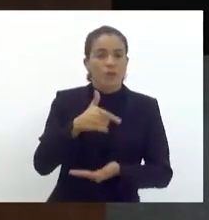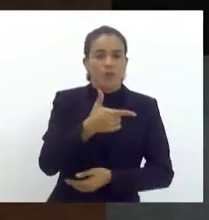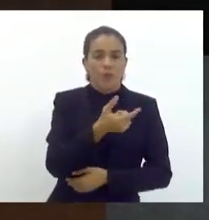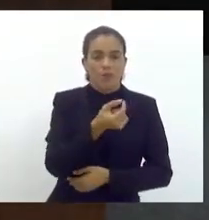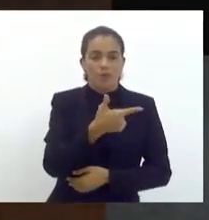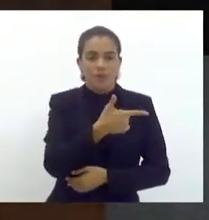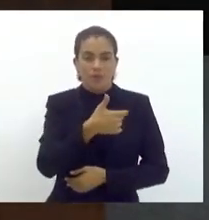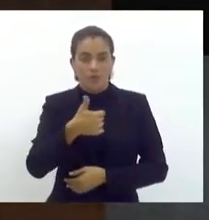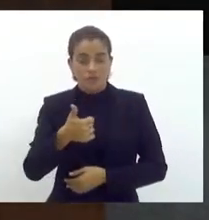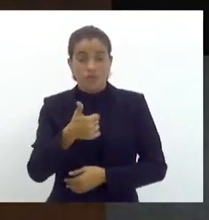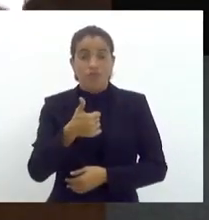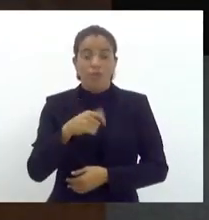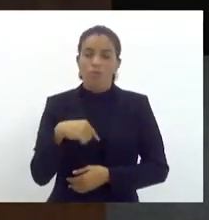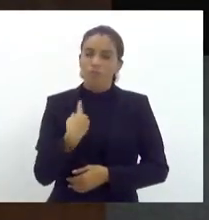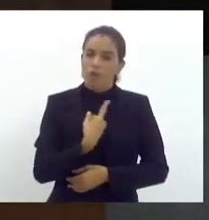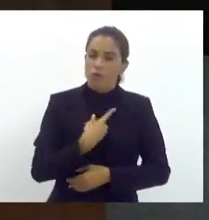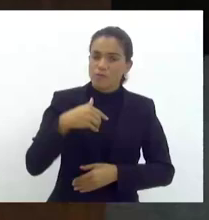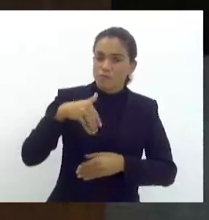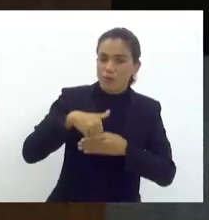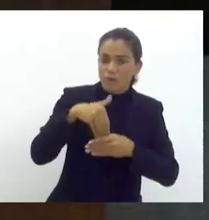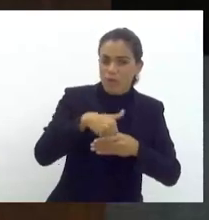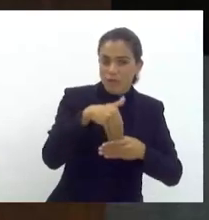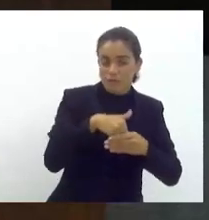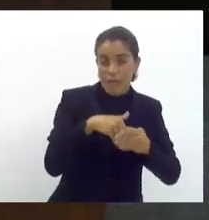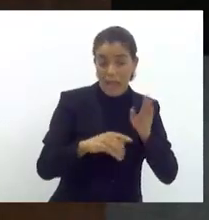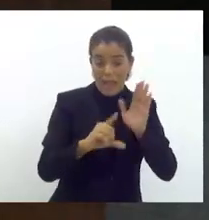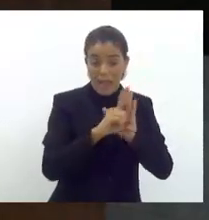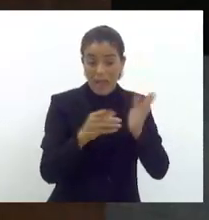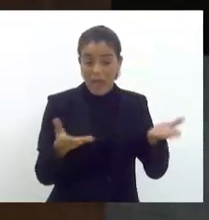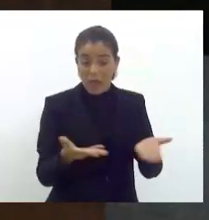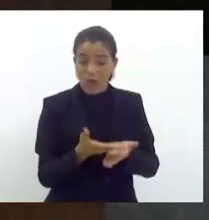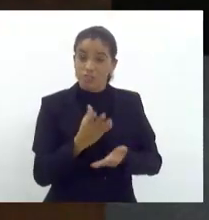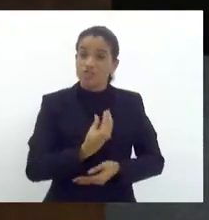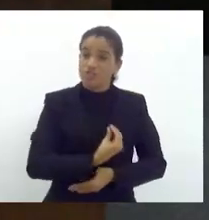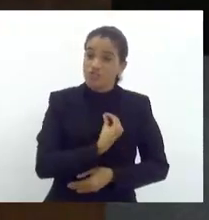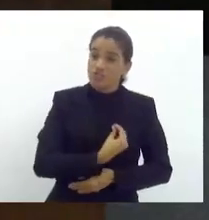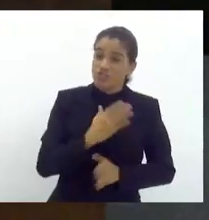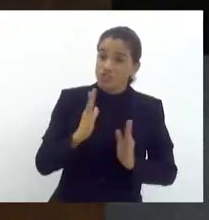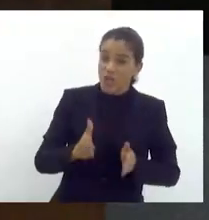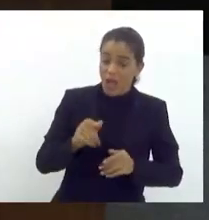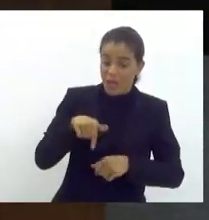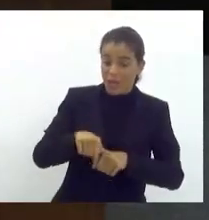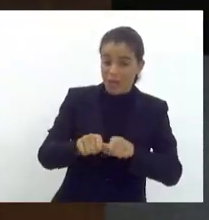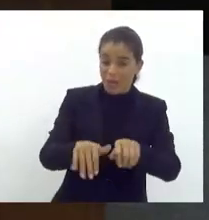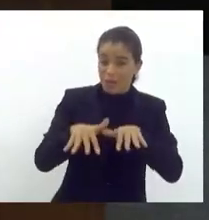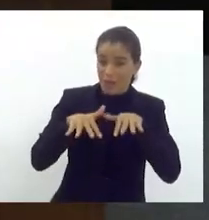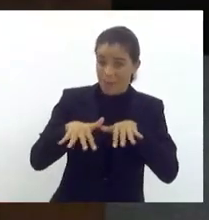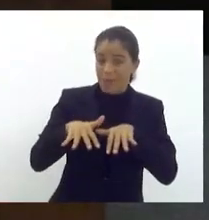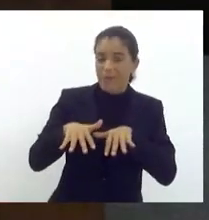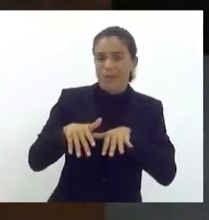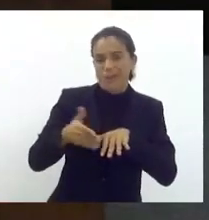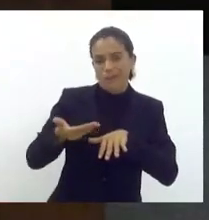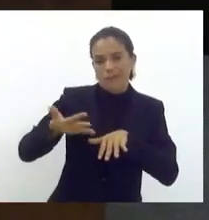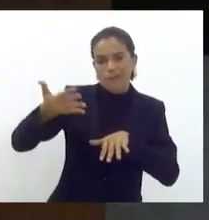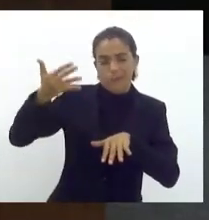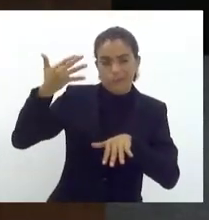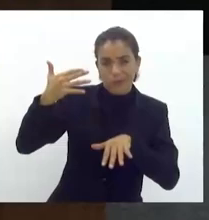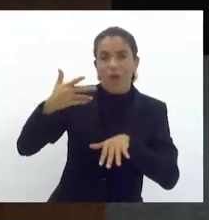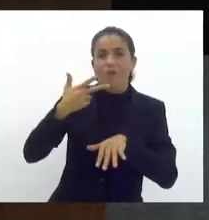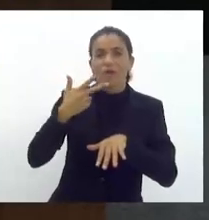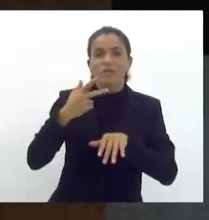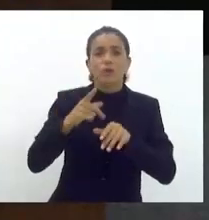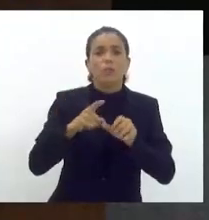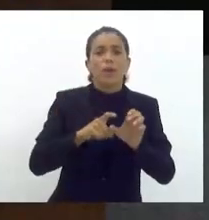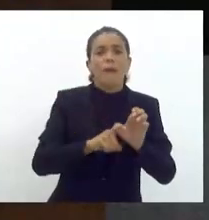quando a lei que está em vigor eu trouxe aqui para o Parlamento dados sobre evasão escolar de